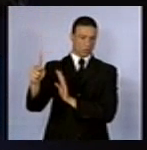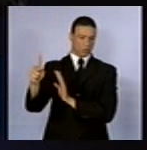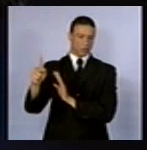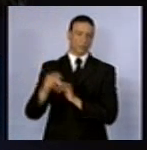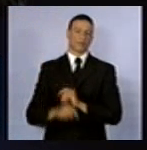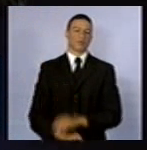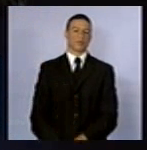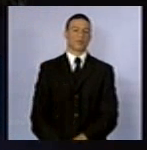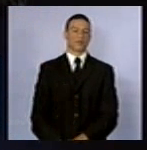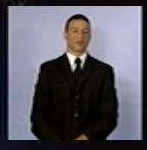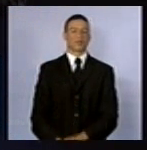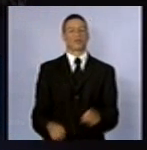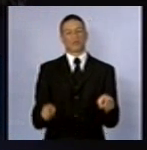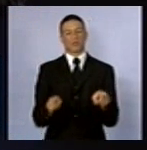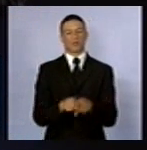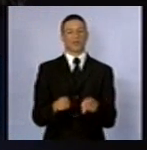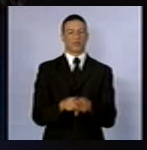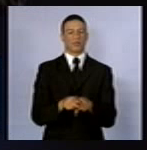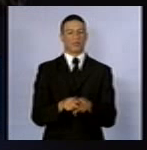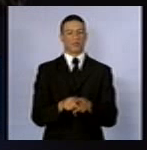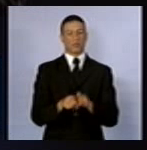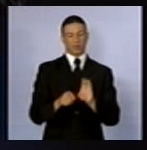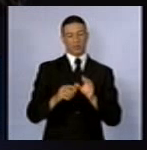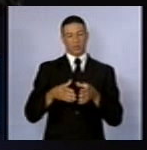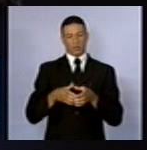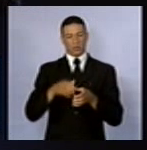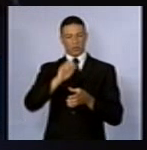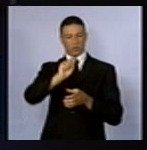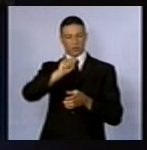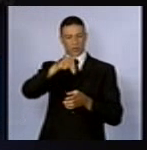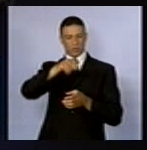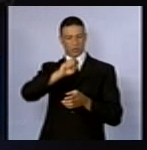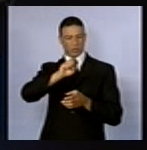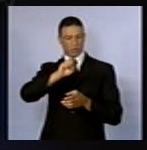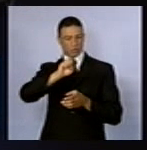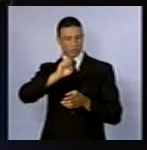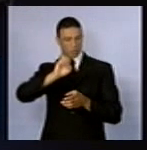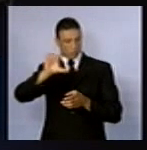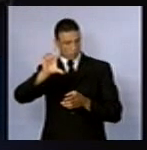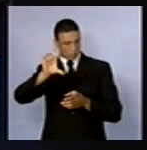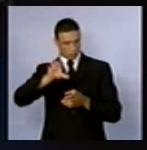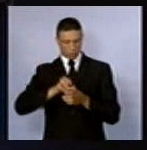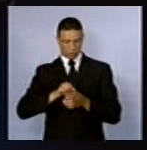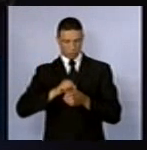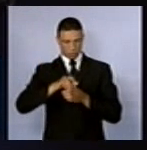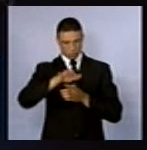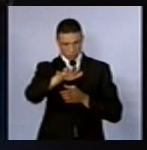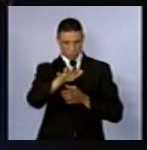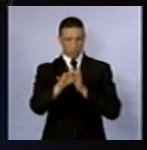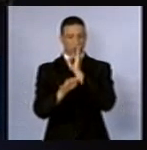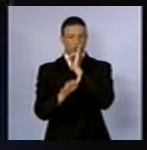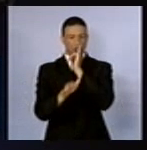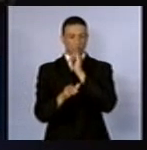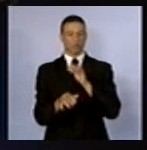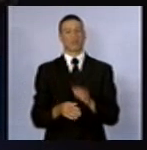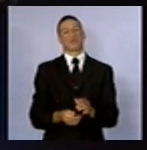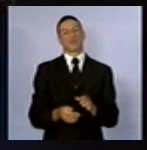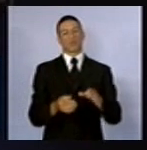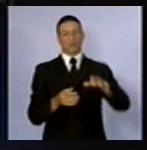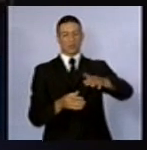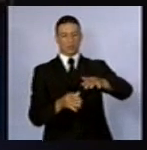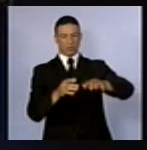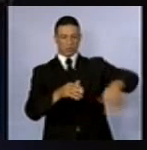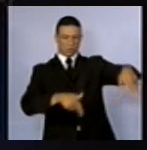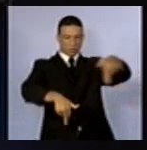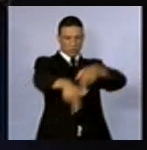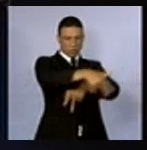informações que nós já obtivemos até o momento pela anel que o campo eletromagnético paraa população de como falei paraa população